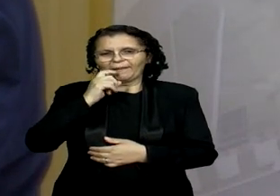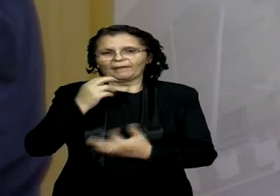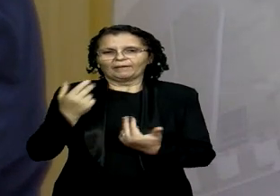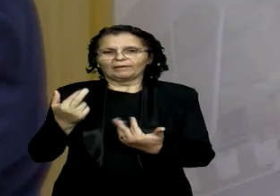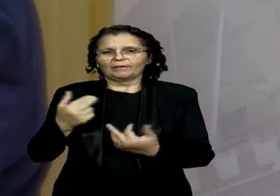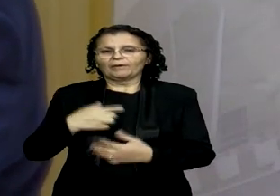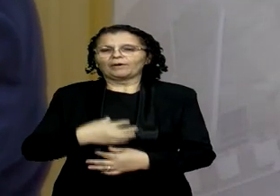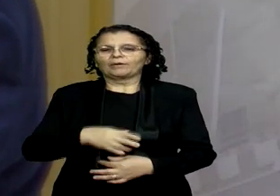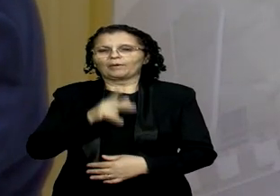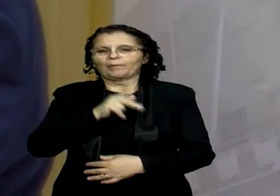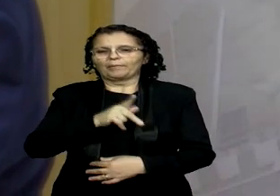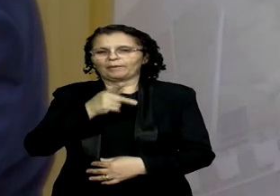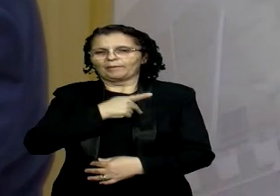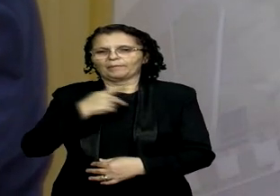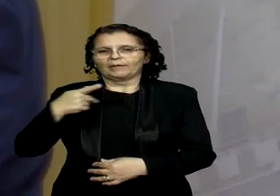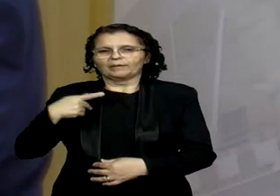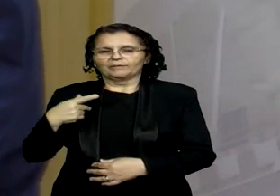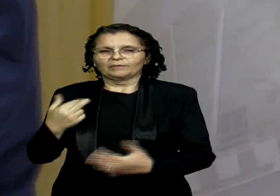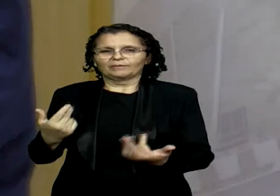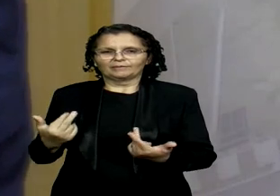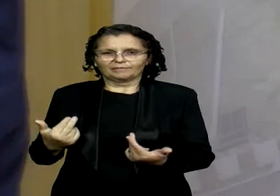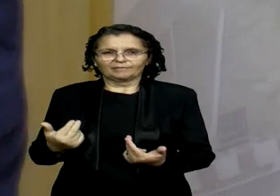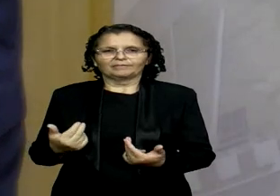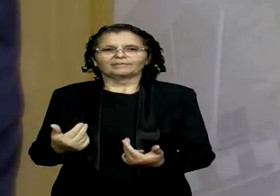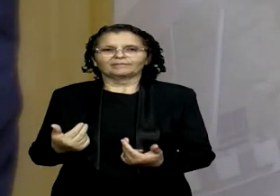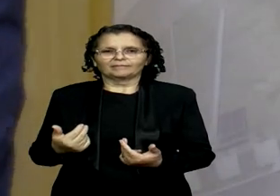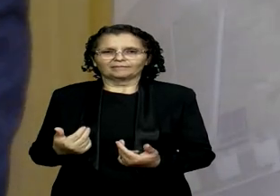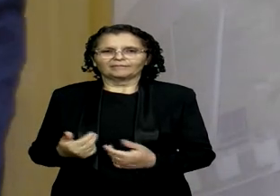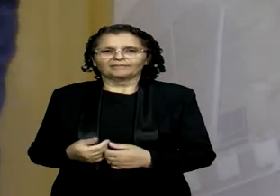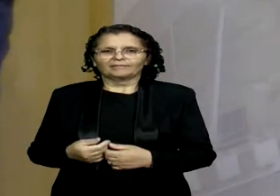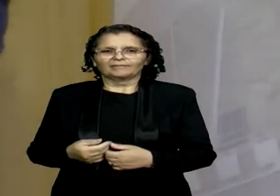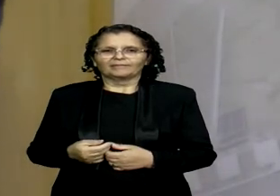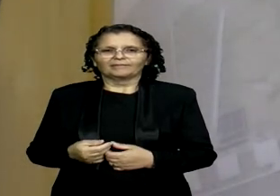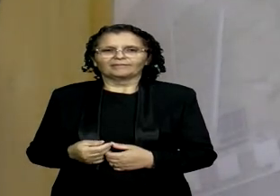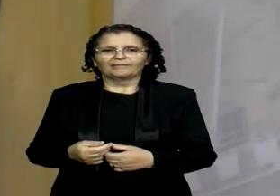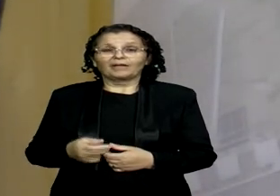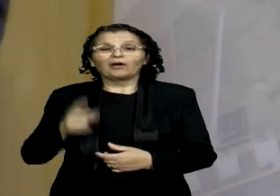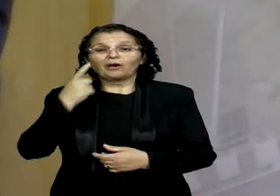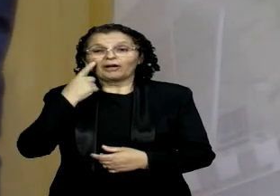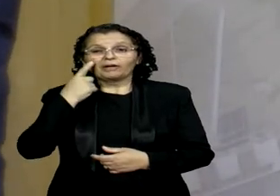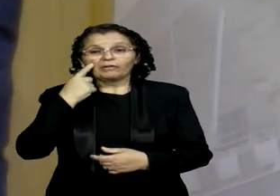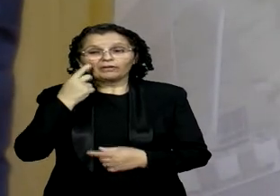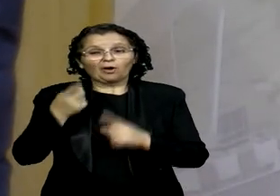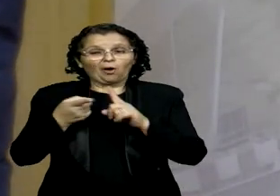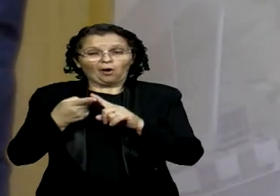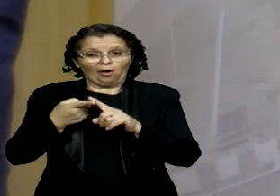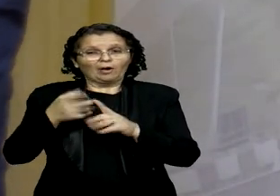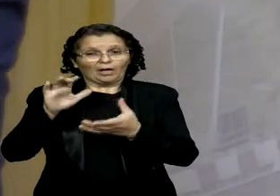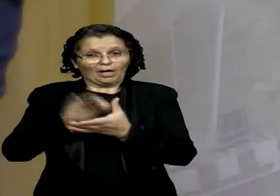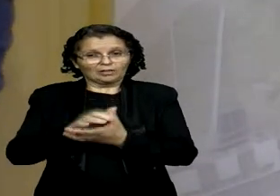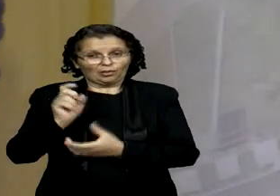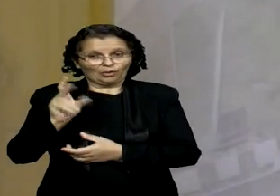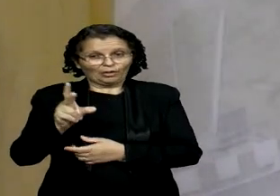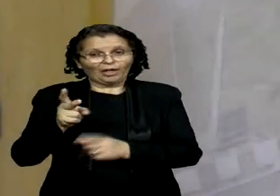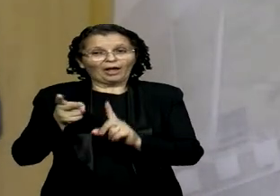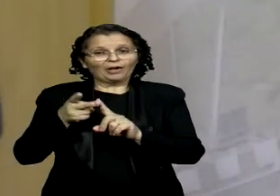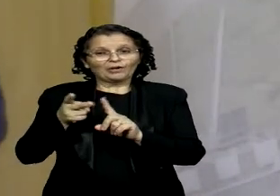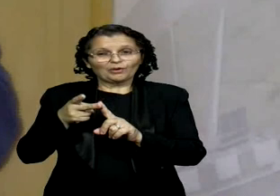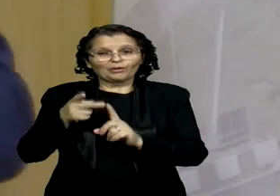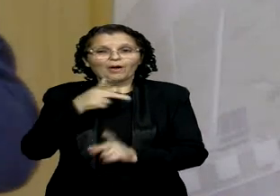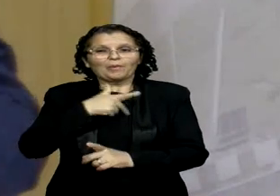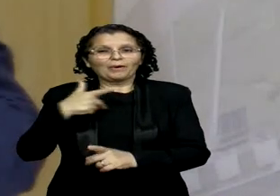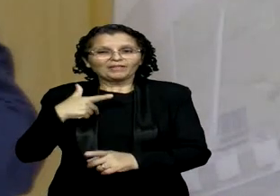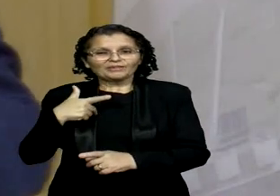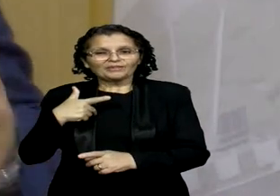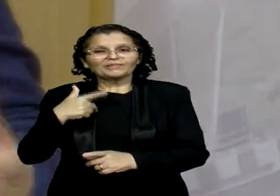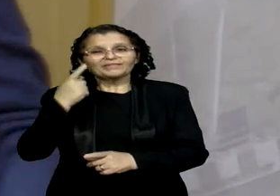ser pastor igual o papai. Eu falei para ele: eu quero ver você cumprindo isso, hein? Então, aqui